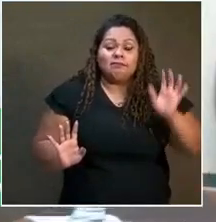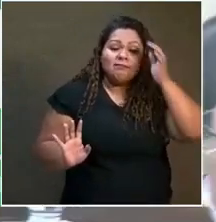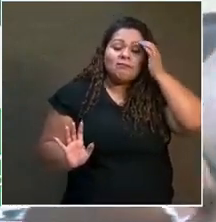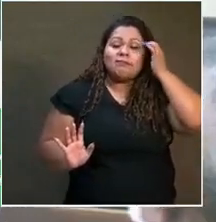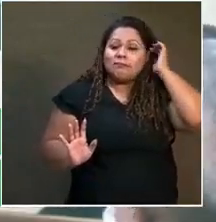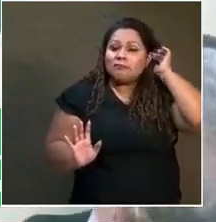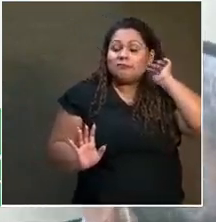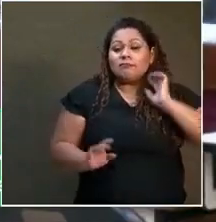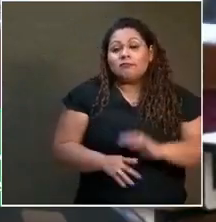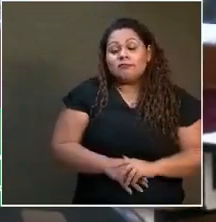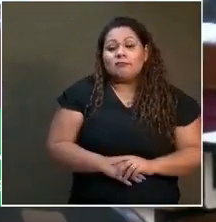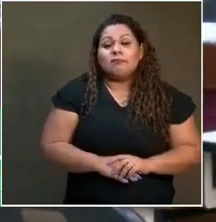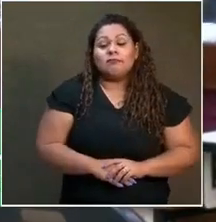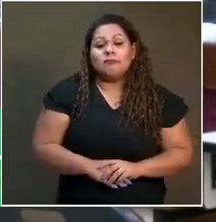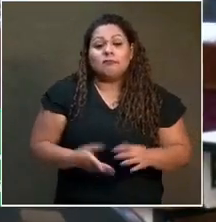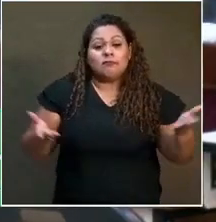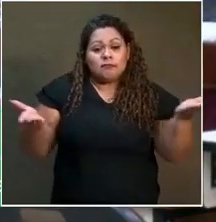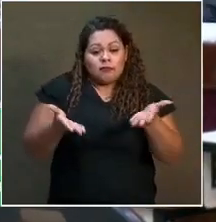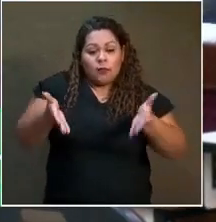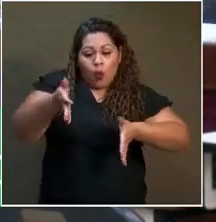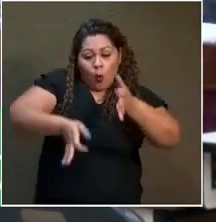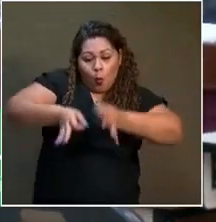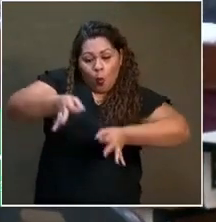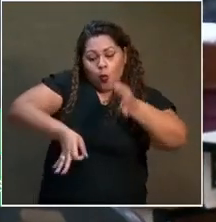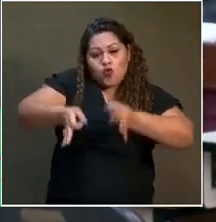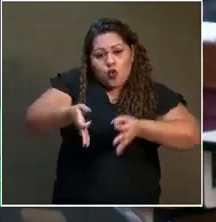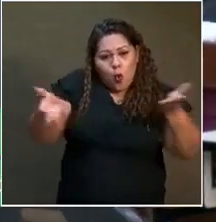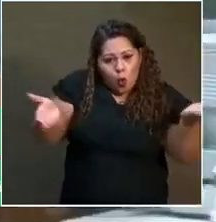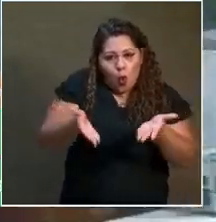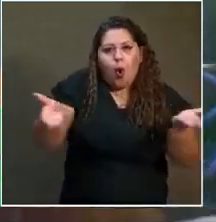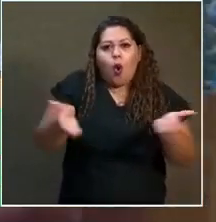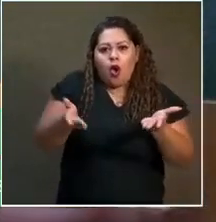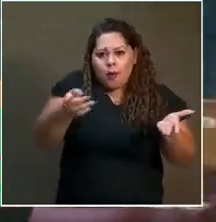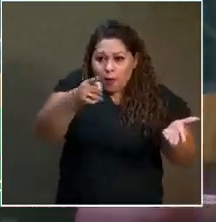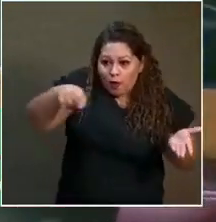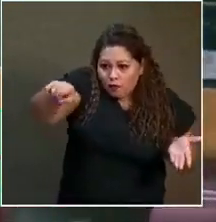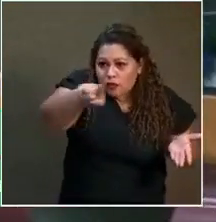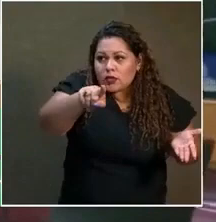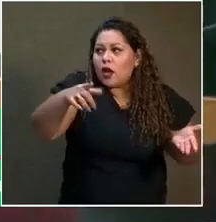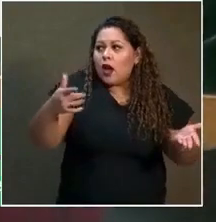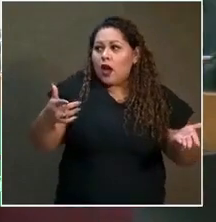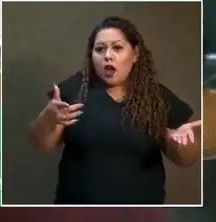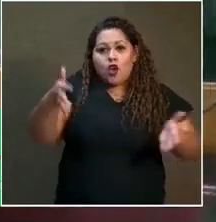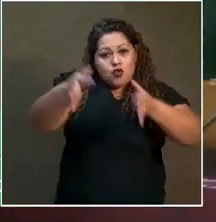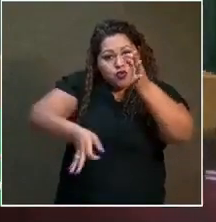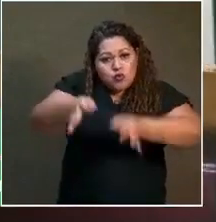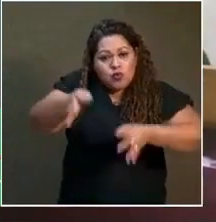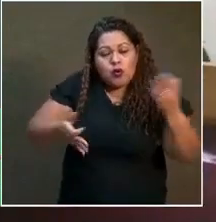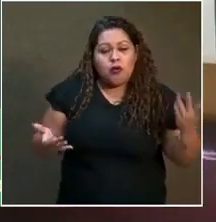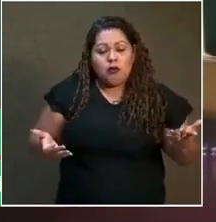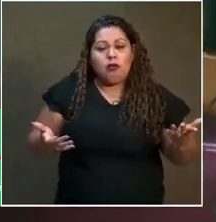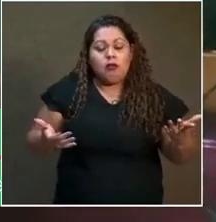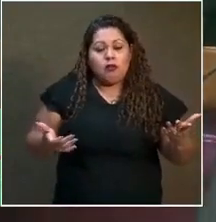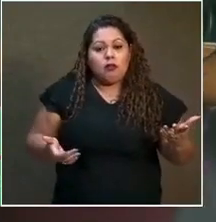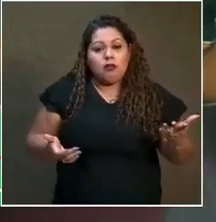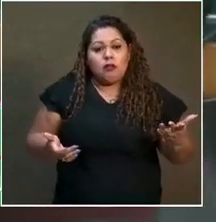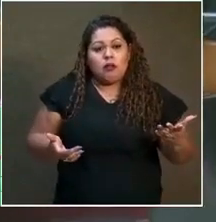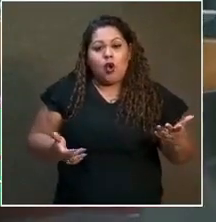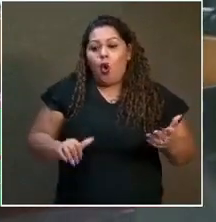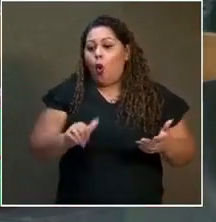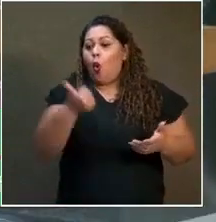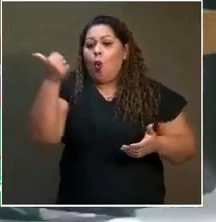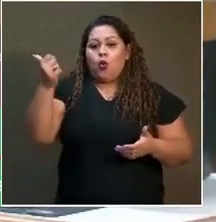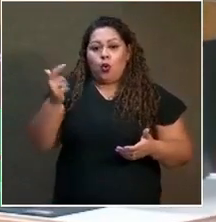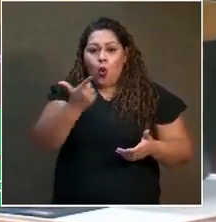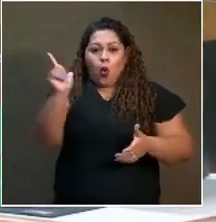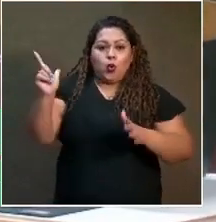Colocaram aí para vossas excelências hoje julgar, hoje aqui, hoje, para vossas excelências julgar ele, mais uma